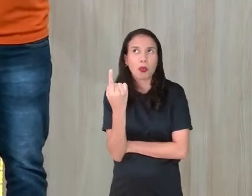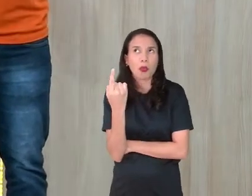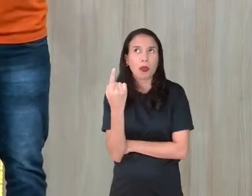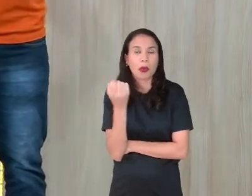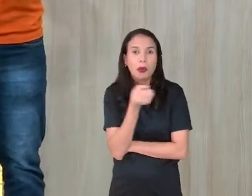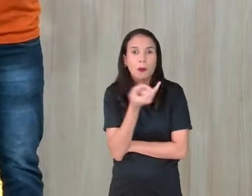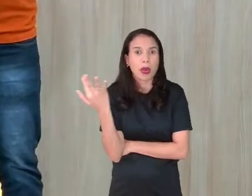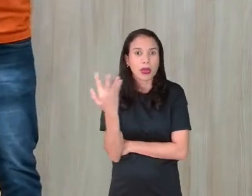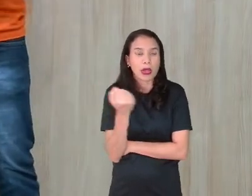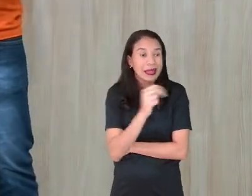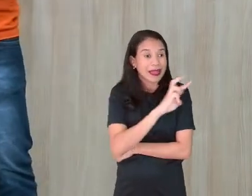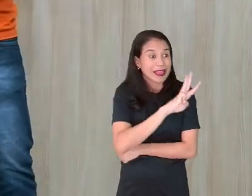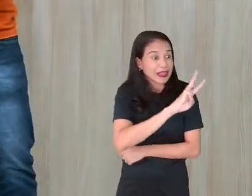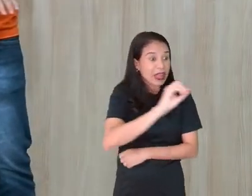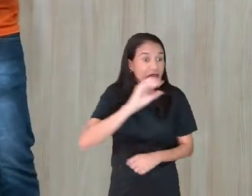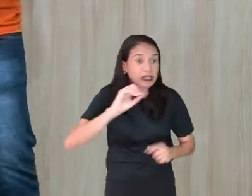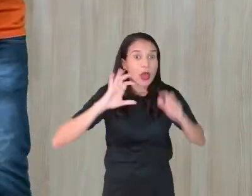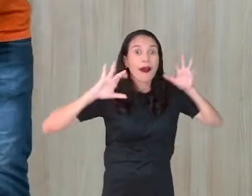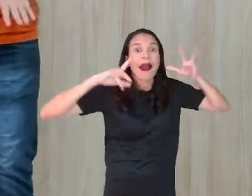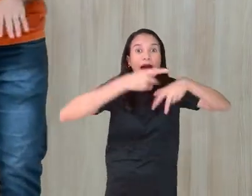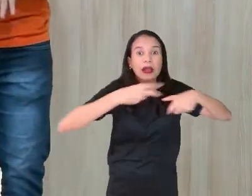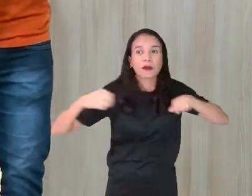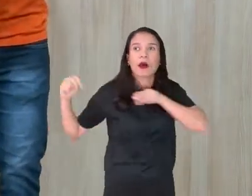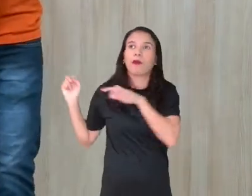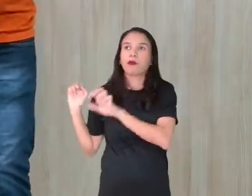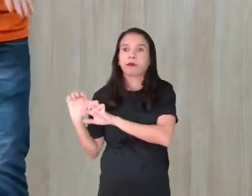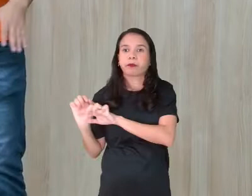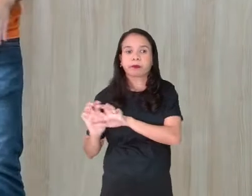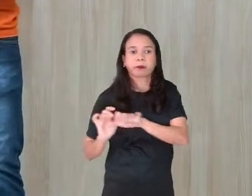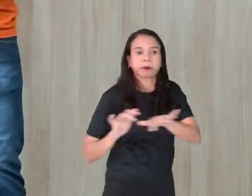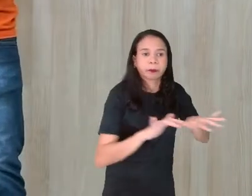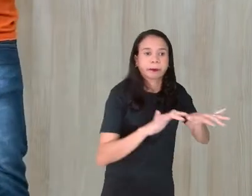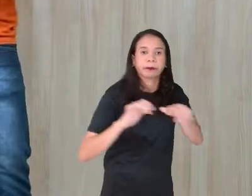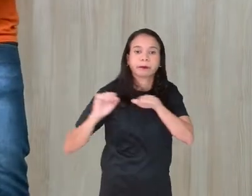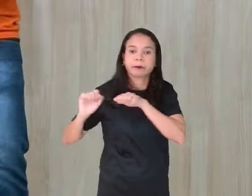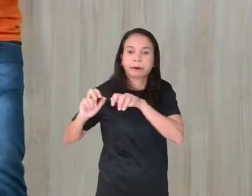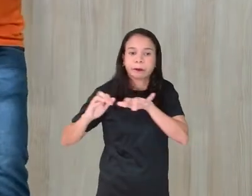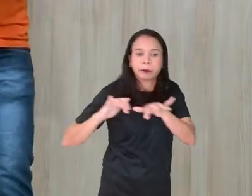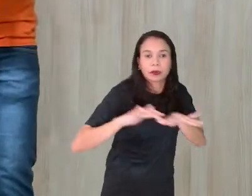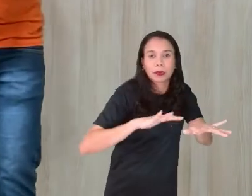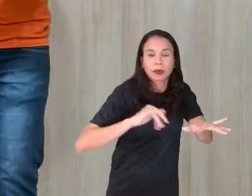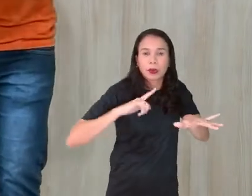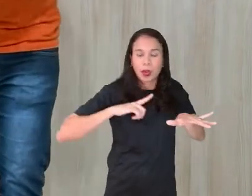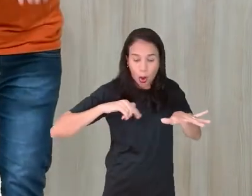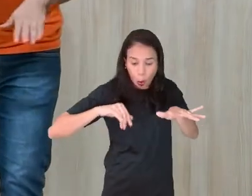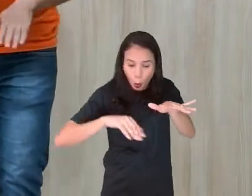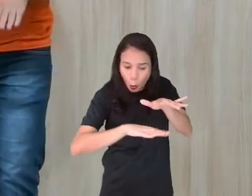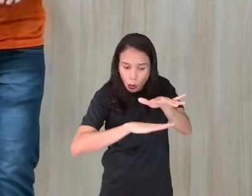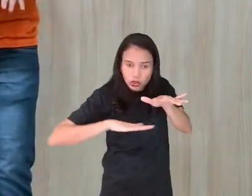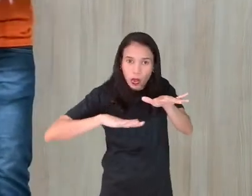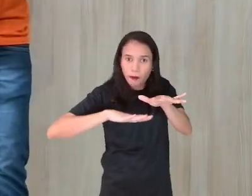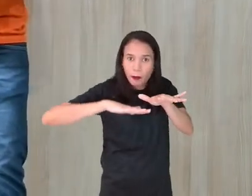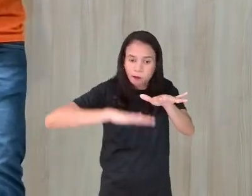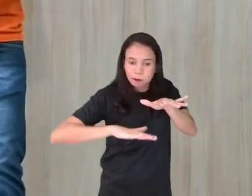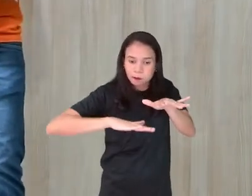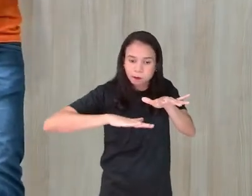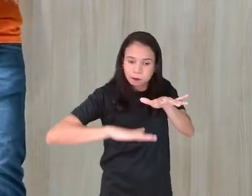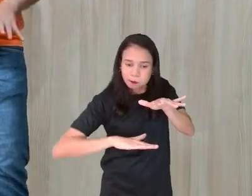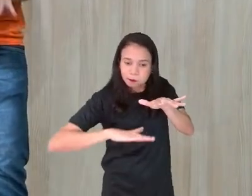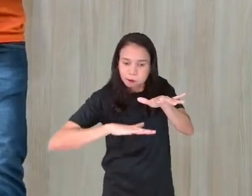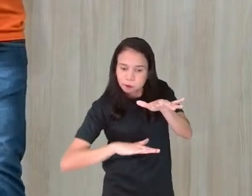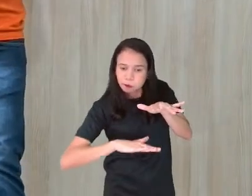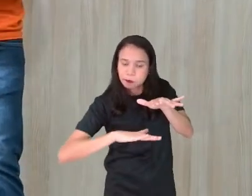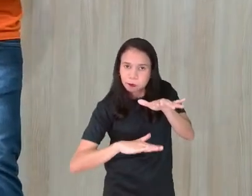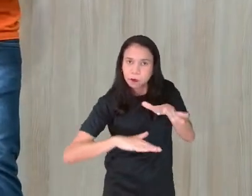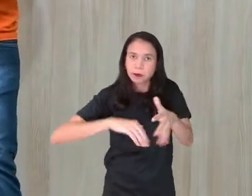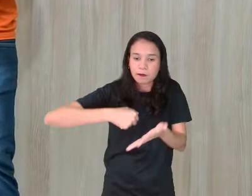200, 300 animais passando pelo mesmo local, né? Então, isso vai causar o quê? Vai causar um pisoteamento que vai